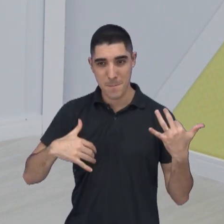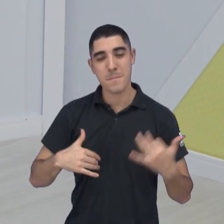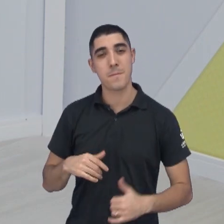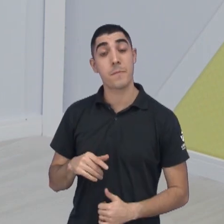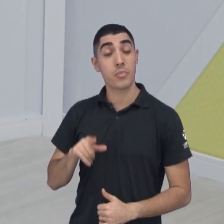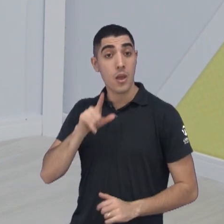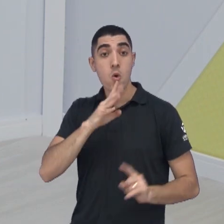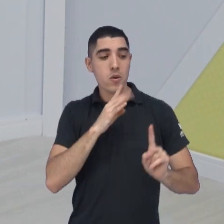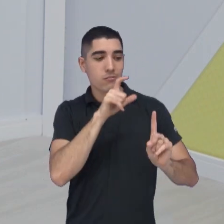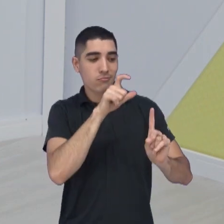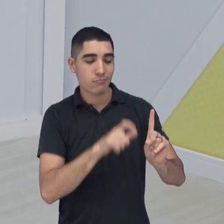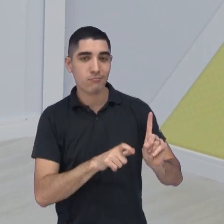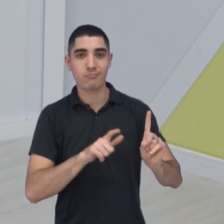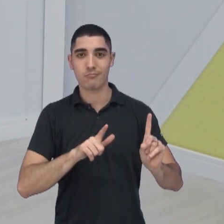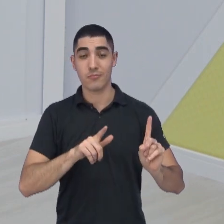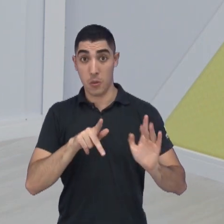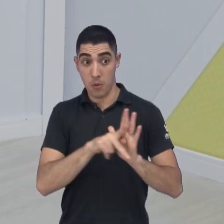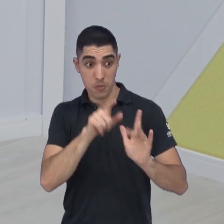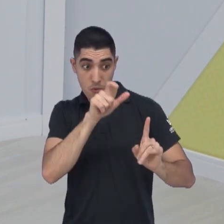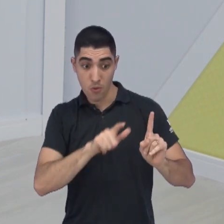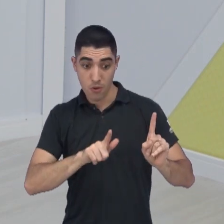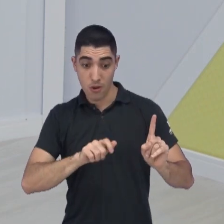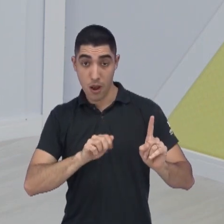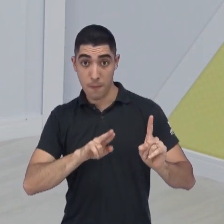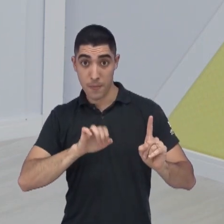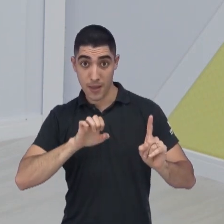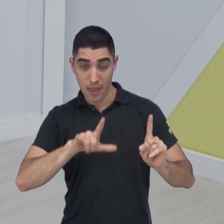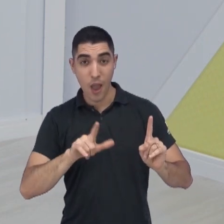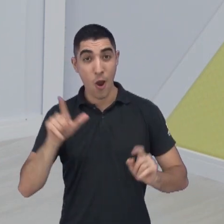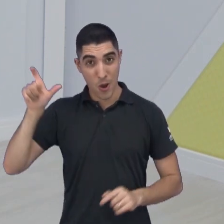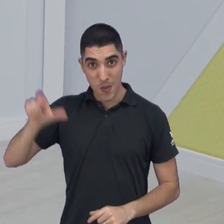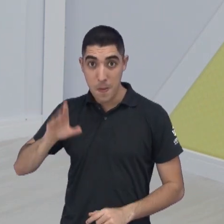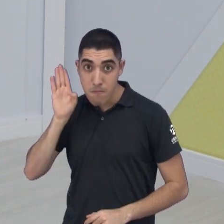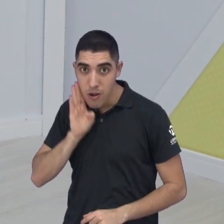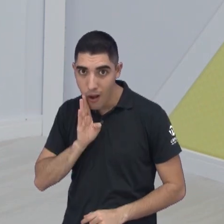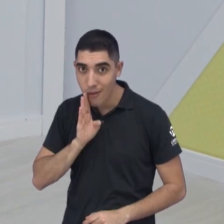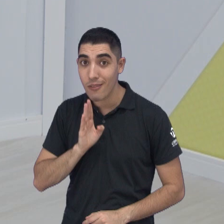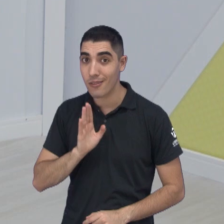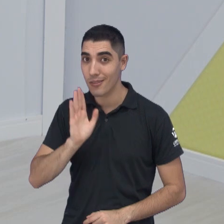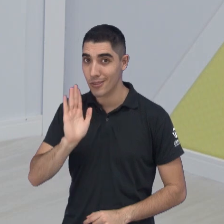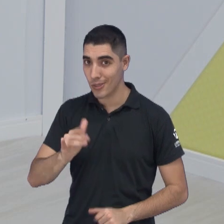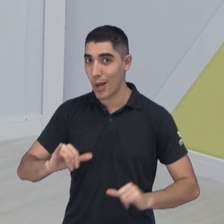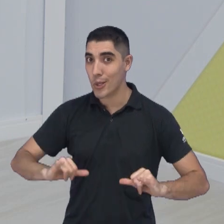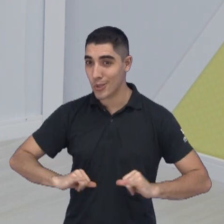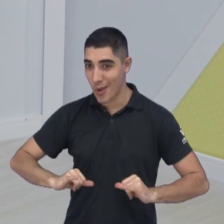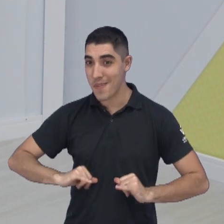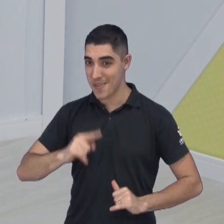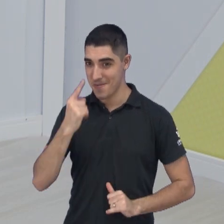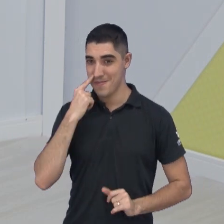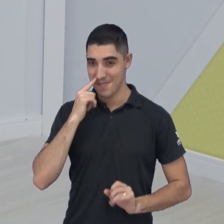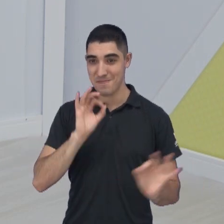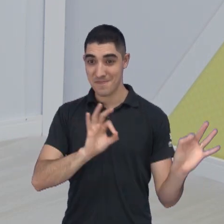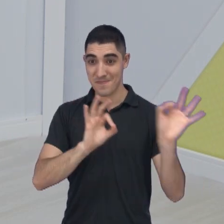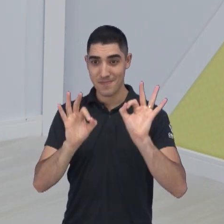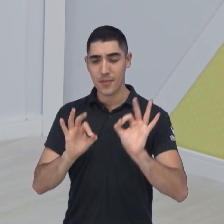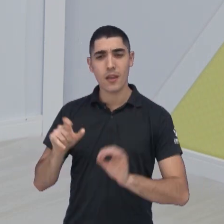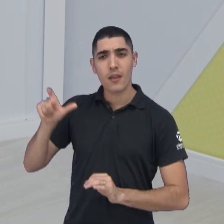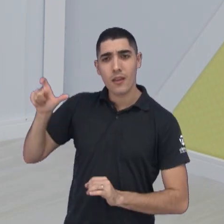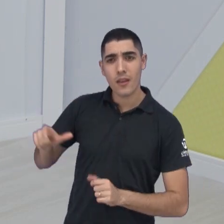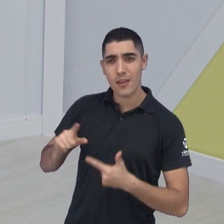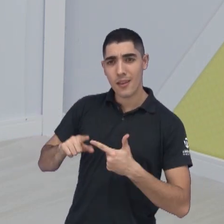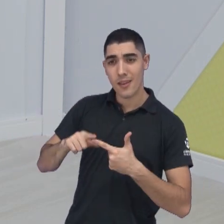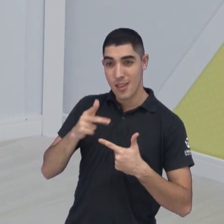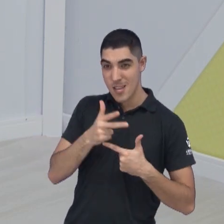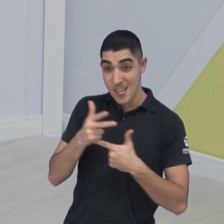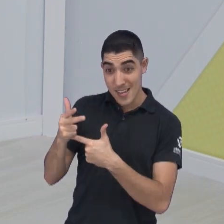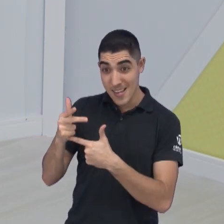Benaia Melo, de 22 anos, e olha... O Paulo passou um sufoco nessa matéria. As imagens são do cúmplice